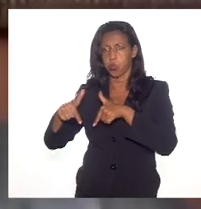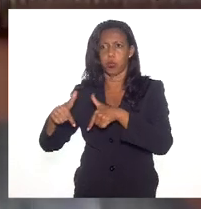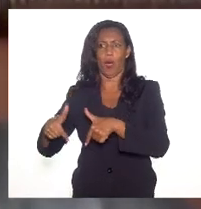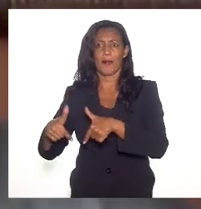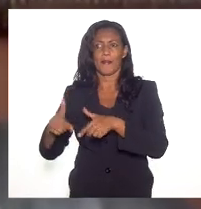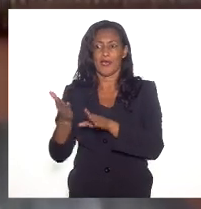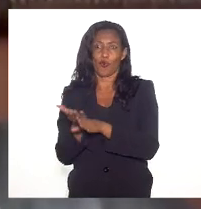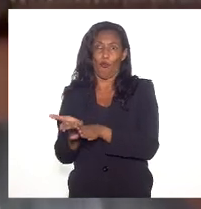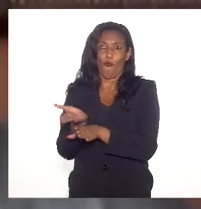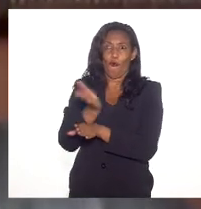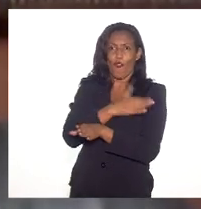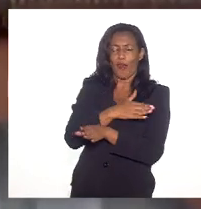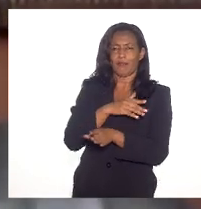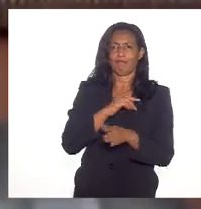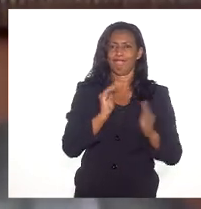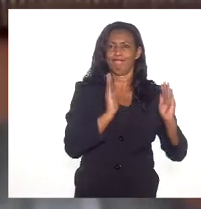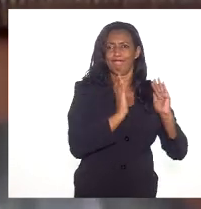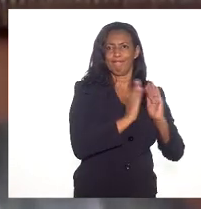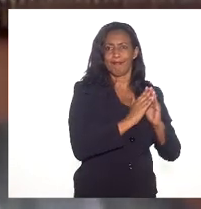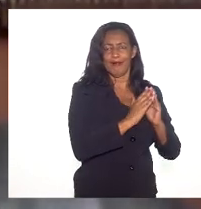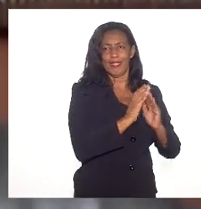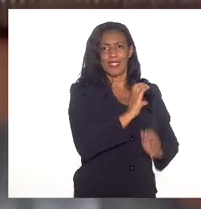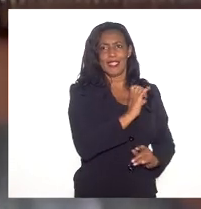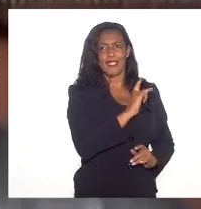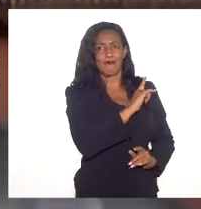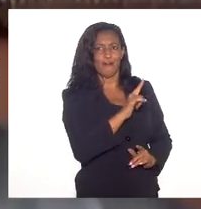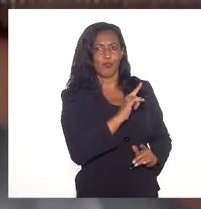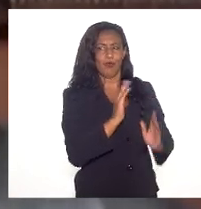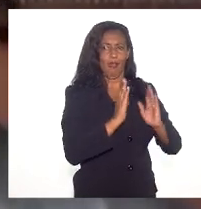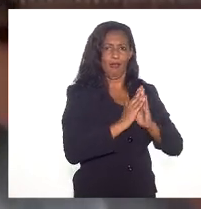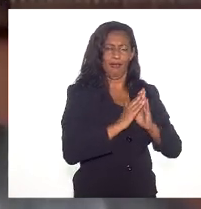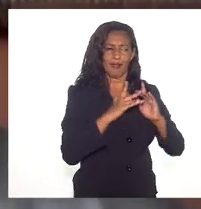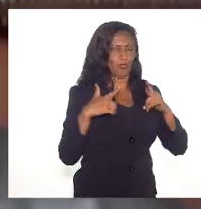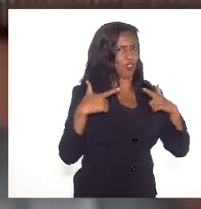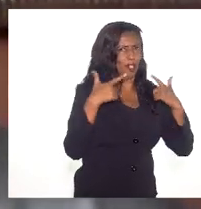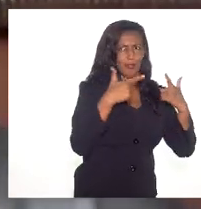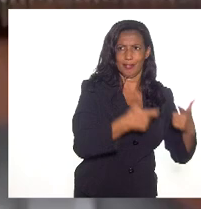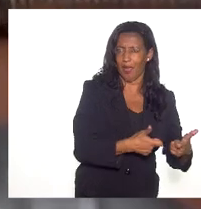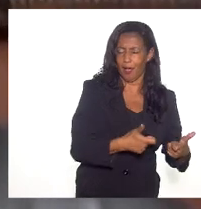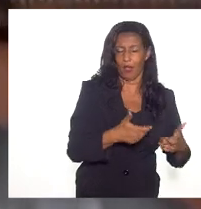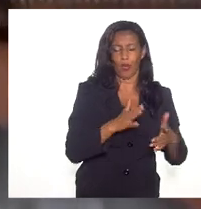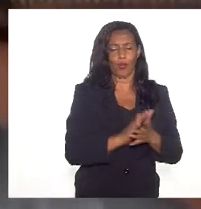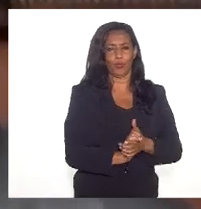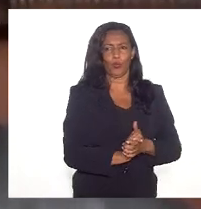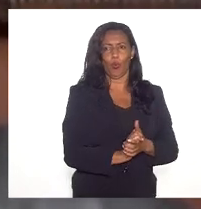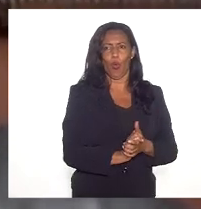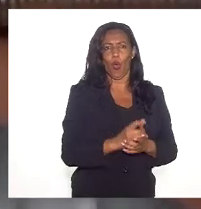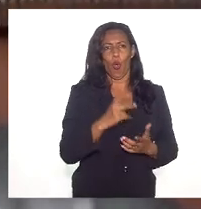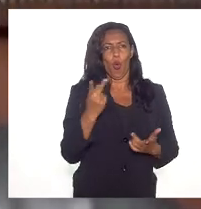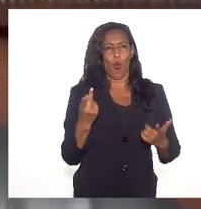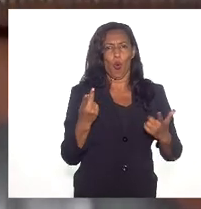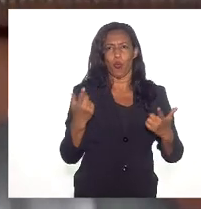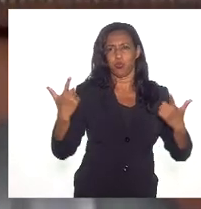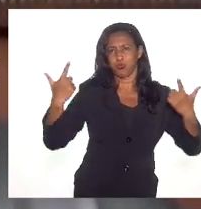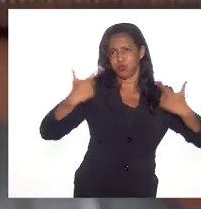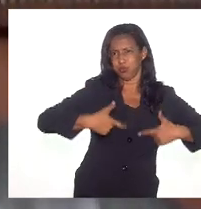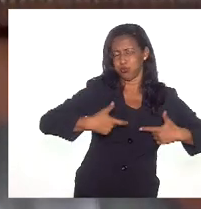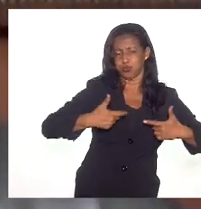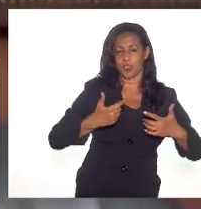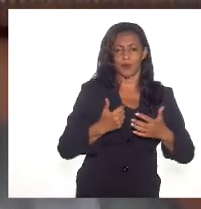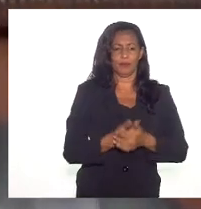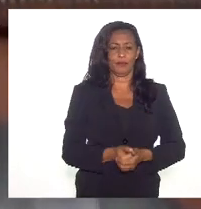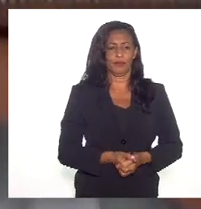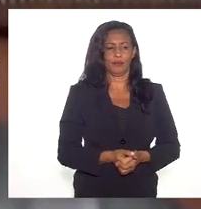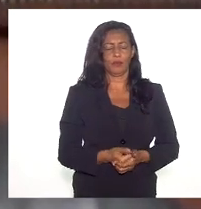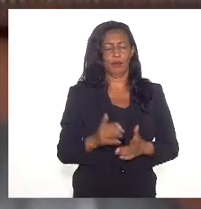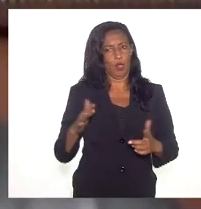estão fora de serviço, em situações ou de assalto, ou de acerto de contas. Enfim, então acho que é